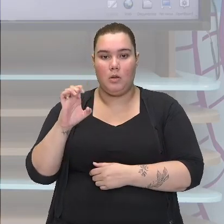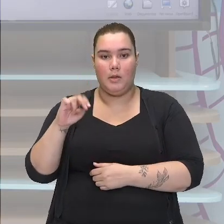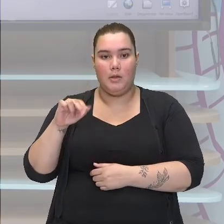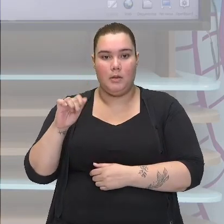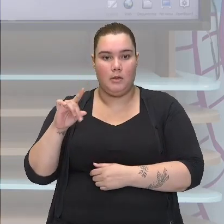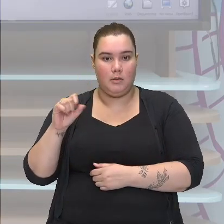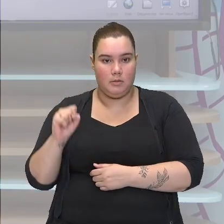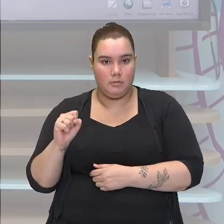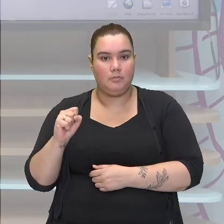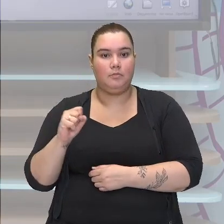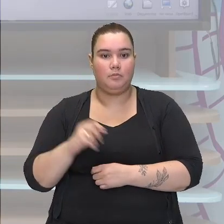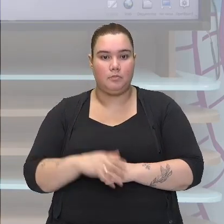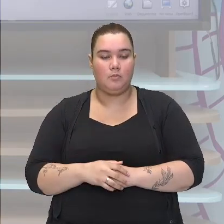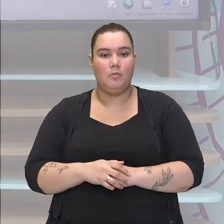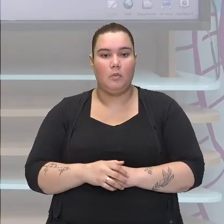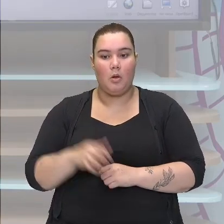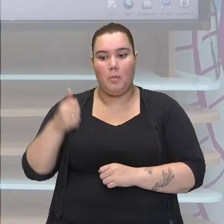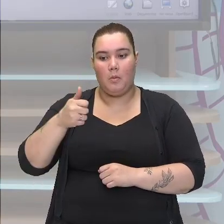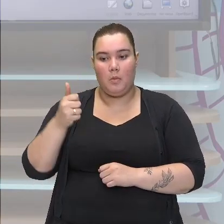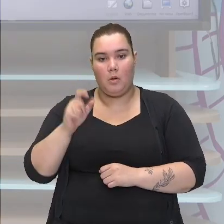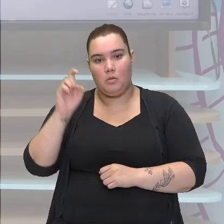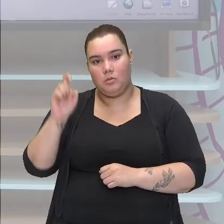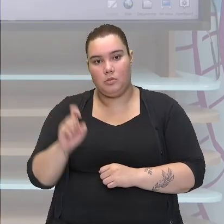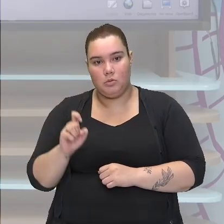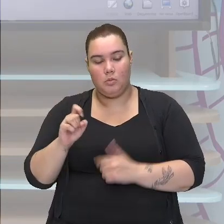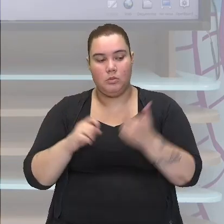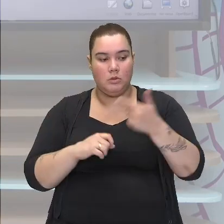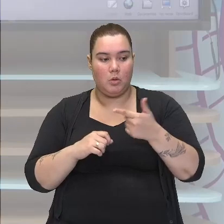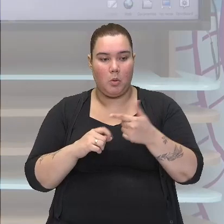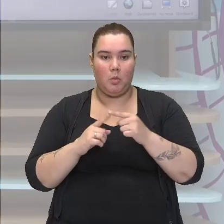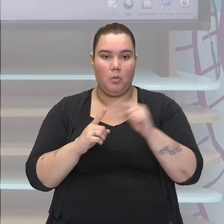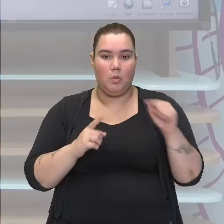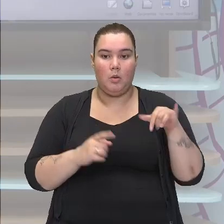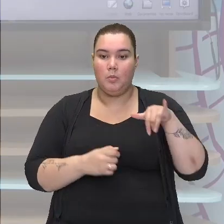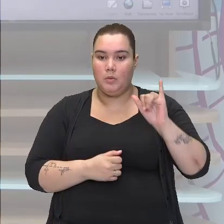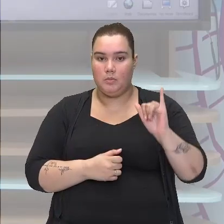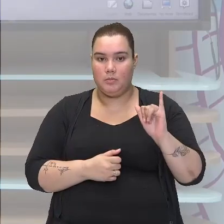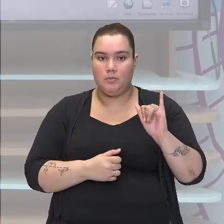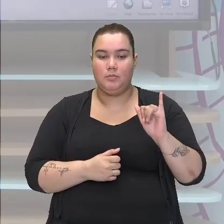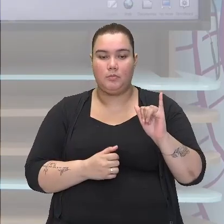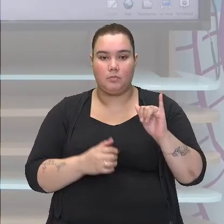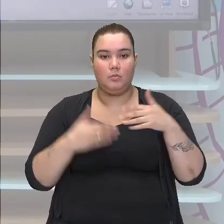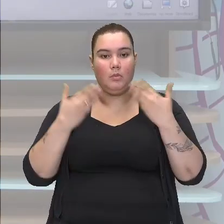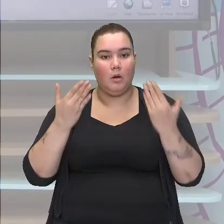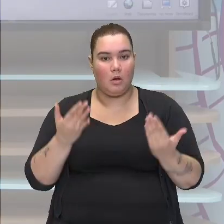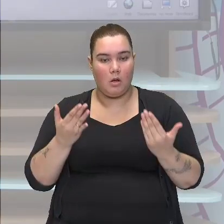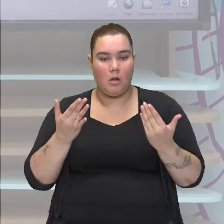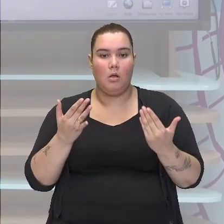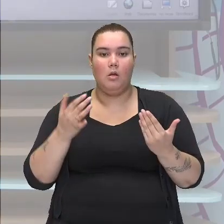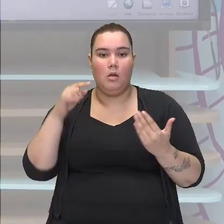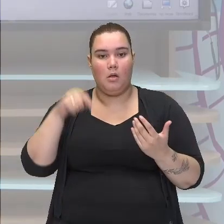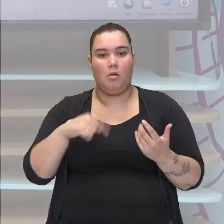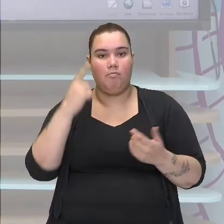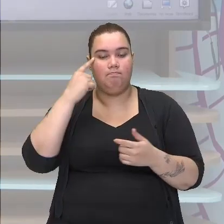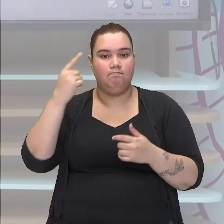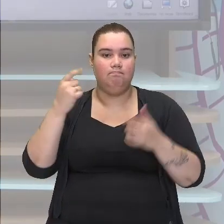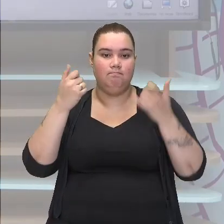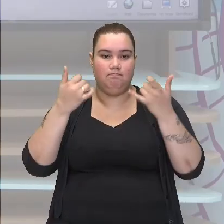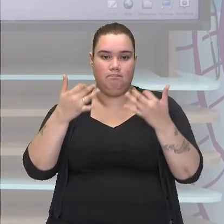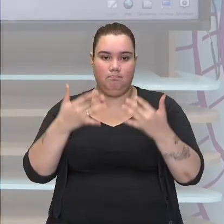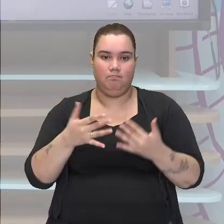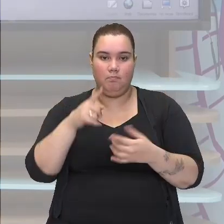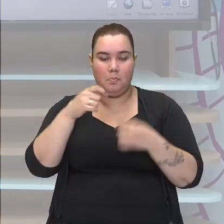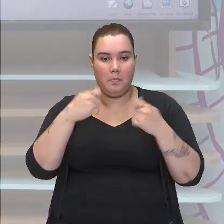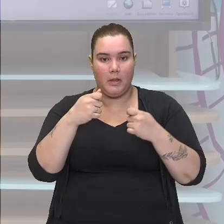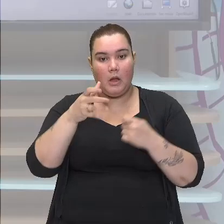Primeiro pertencente ao eixo X e o segundo pertencente ao eixo Y. Então, é essa ideia que você tem que ter